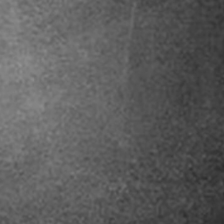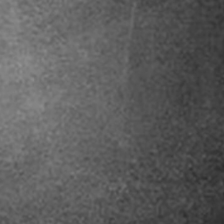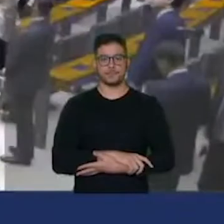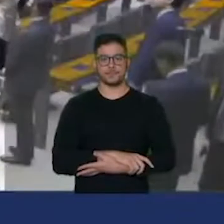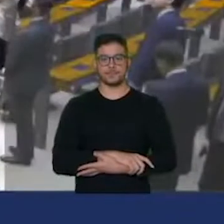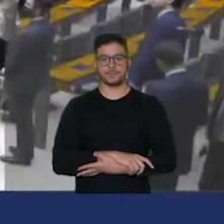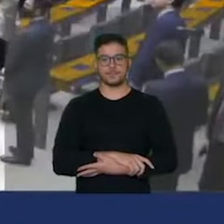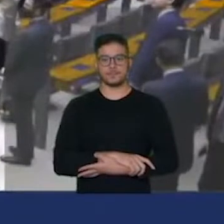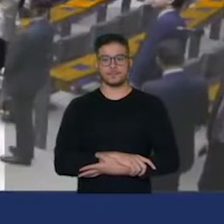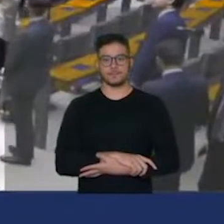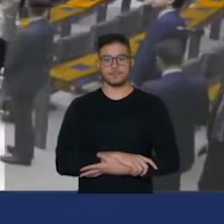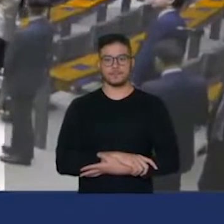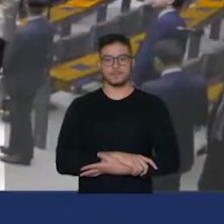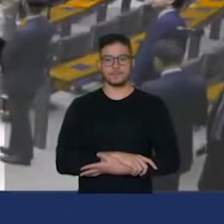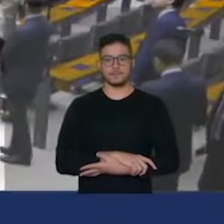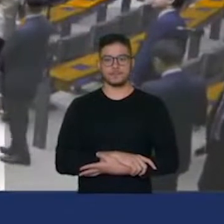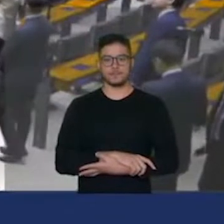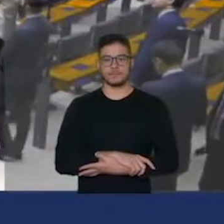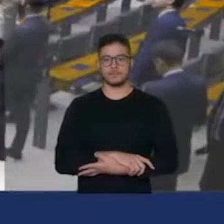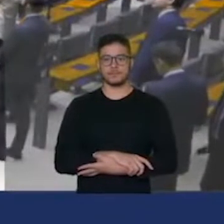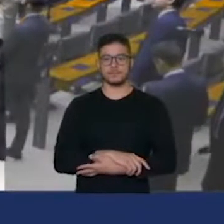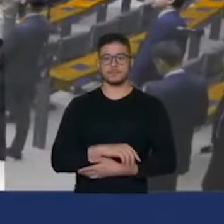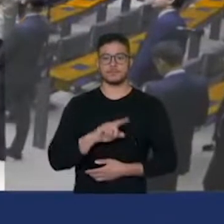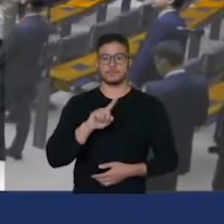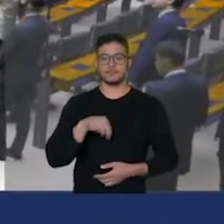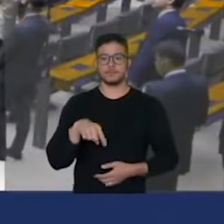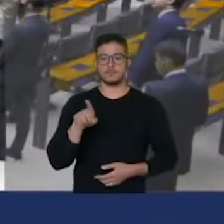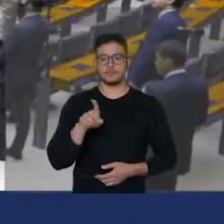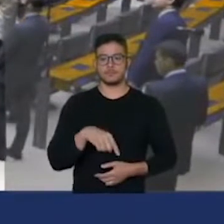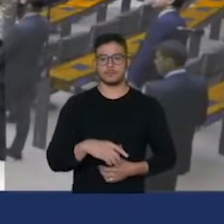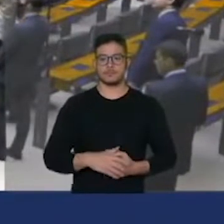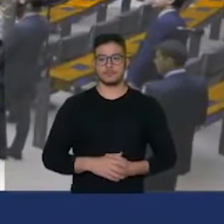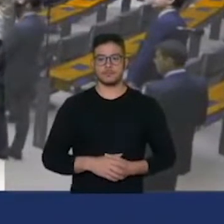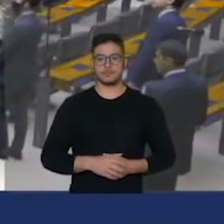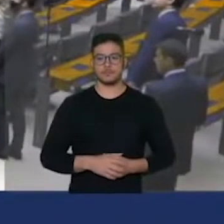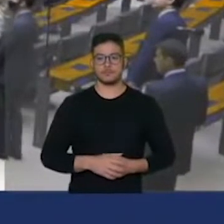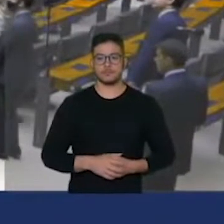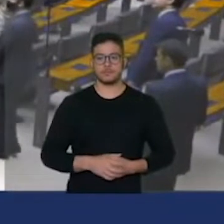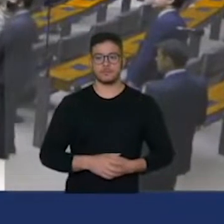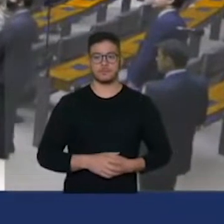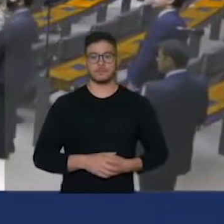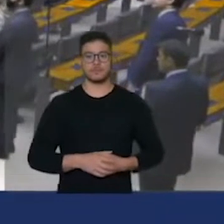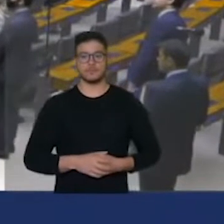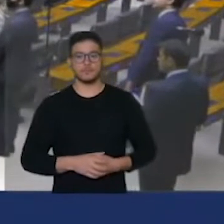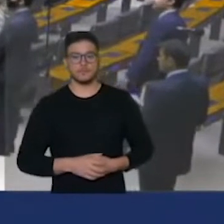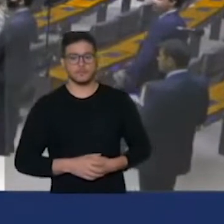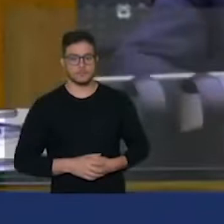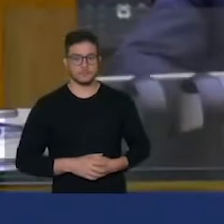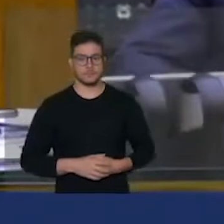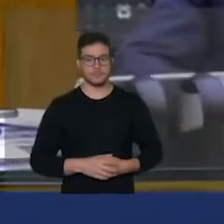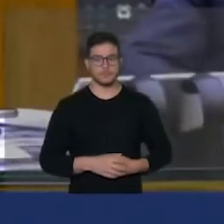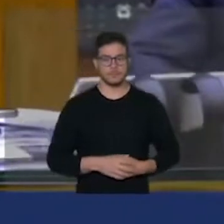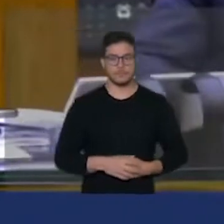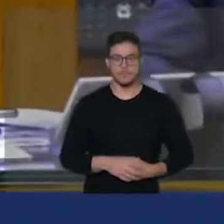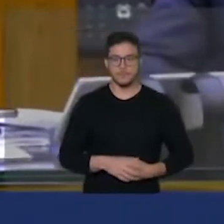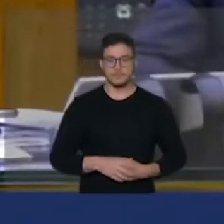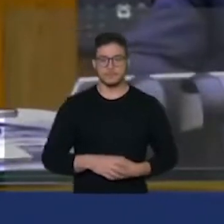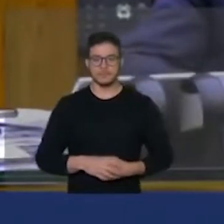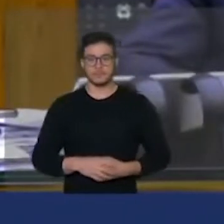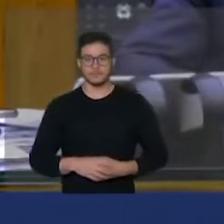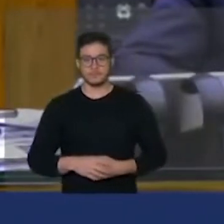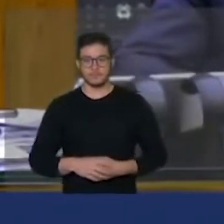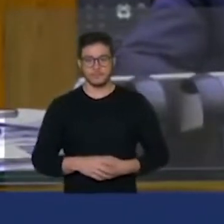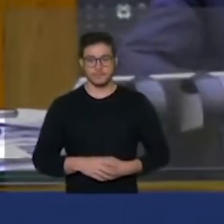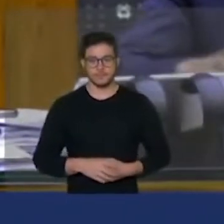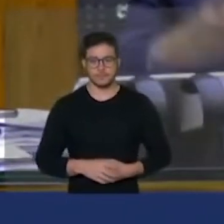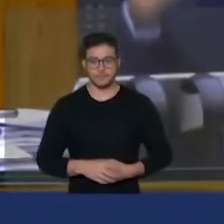2021. O texto aprovado pelo Congresso prevê que toda a diferença dos recursos não investidos em 2020 e 2021 deverão